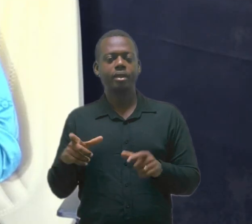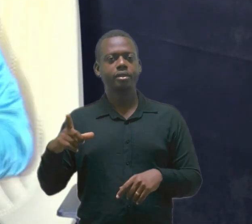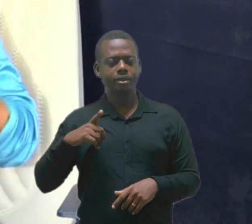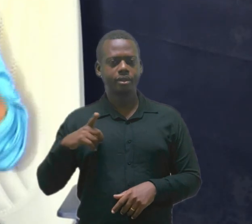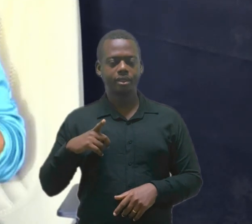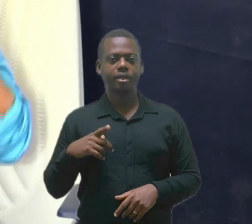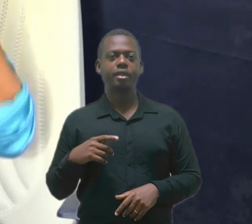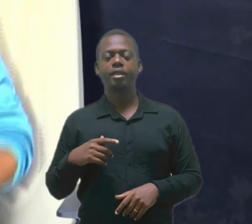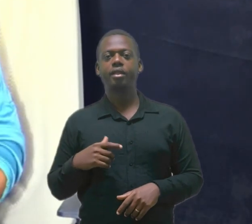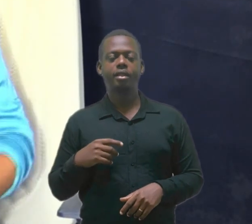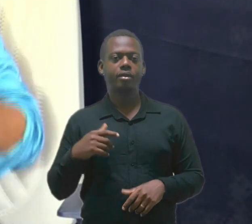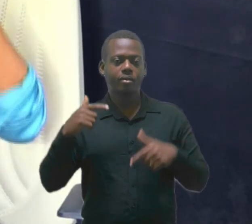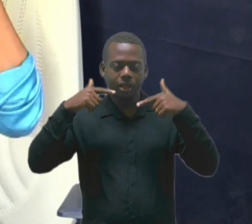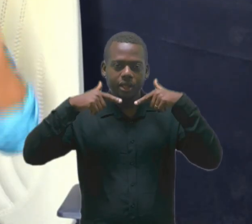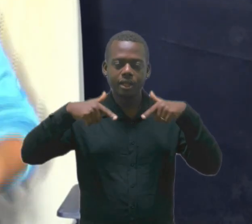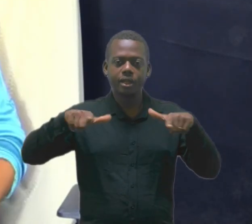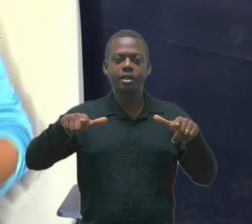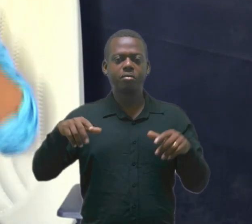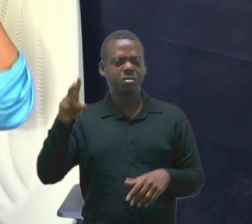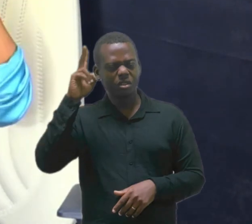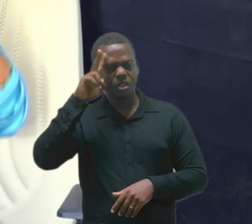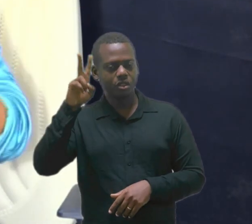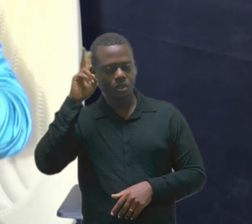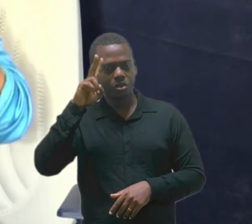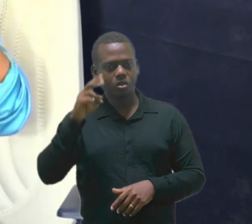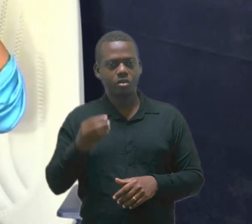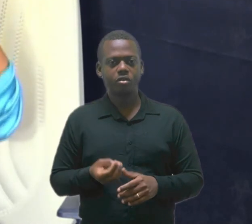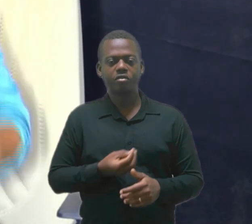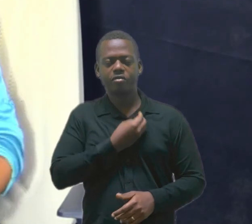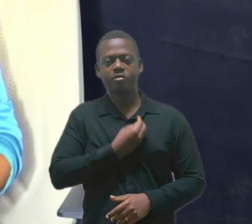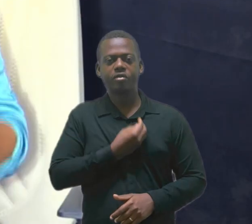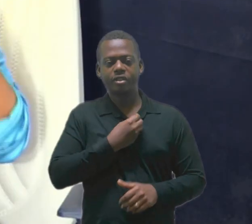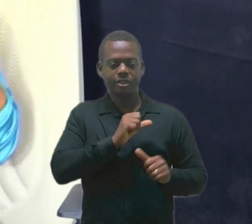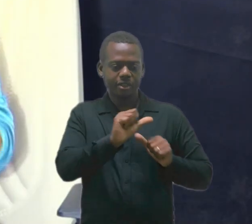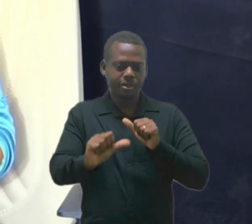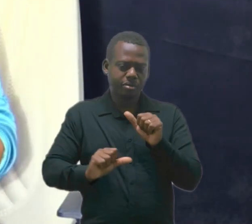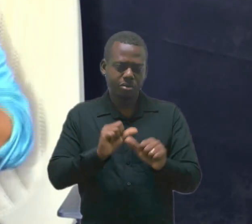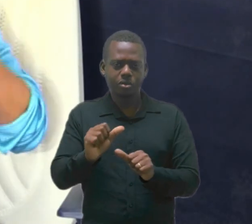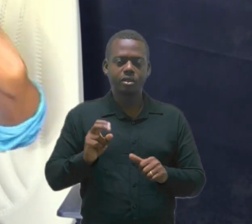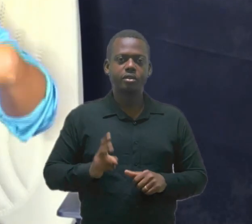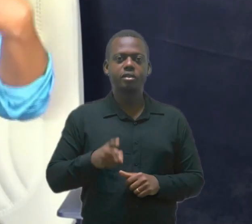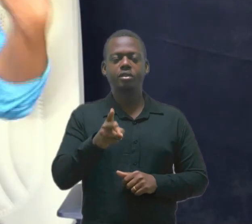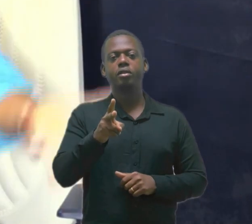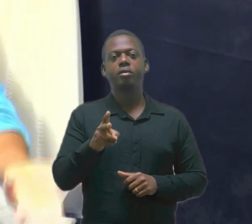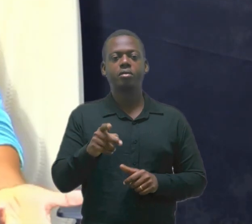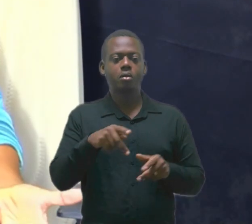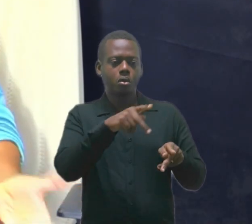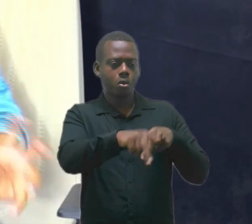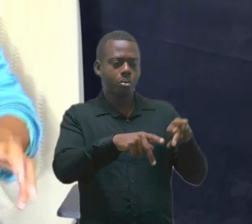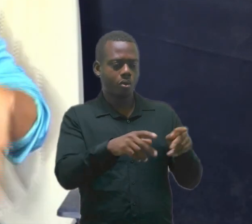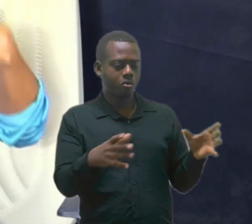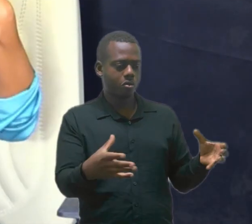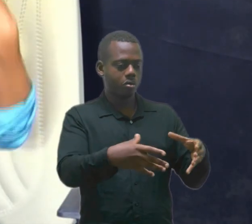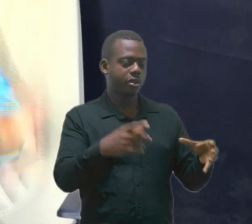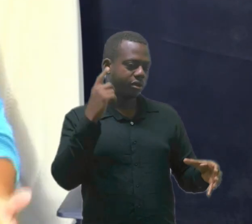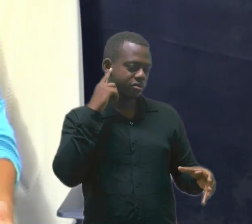sinais. Então, é uma língua com gramática, com história, é uma língua viva, língua que se viva. modifica, é uma língua. E o povo surdo, né? Que é